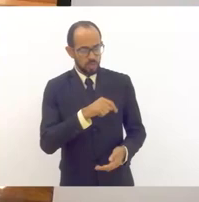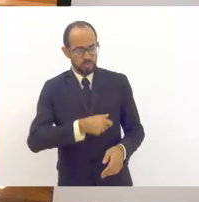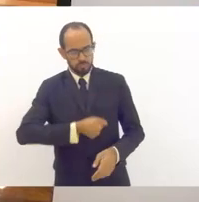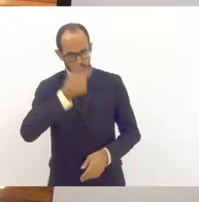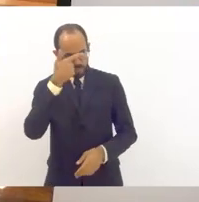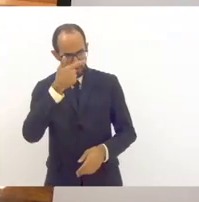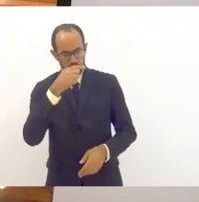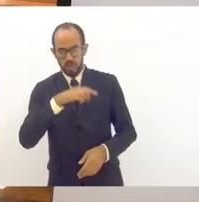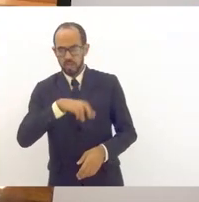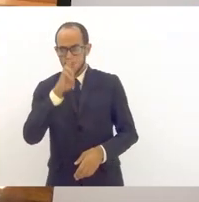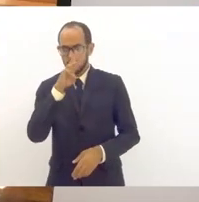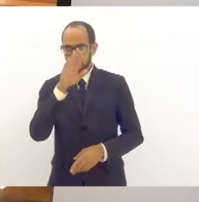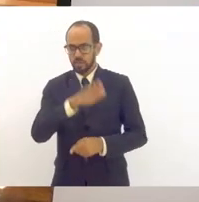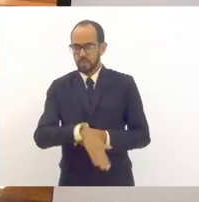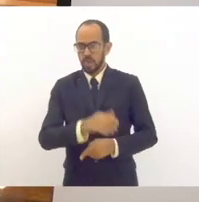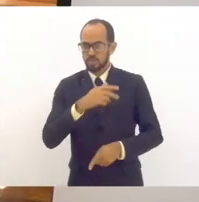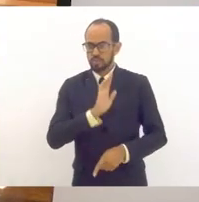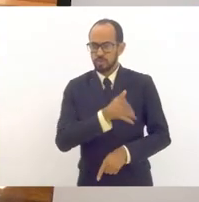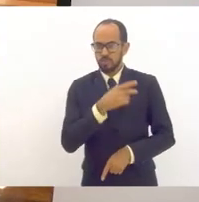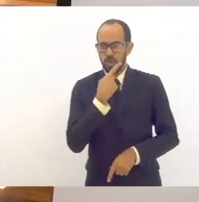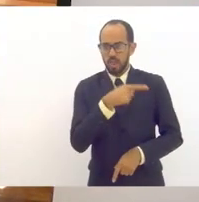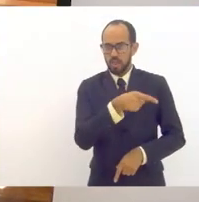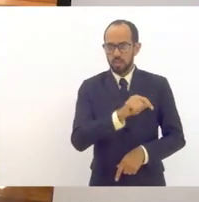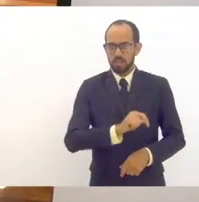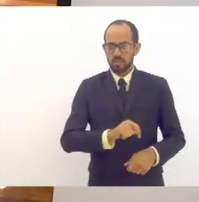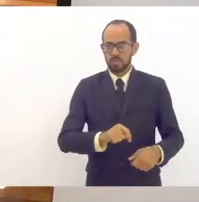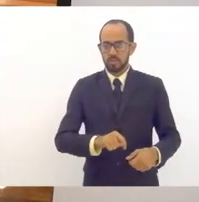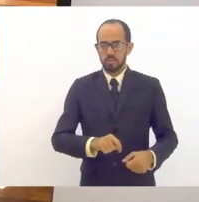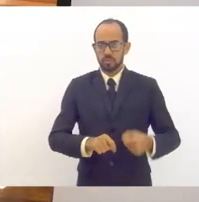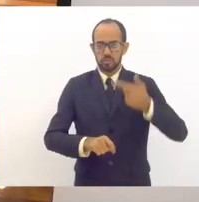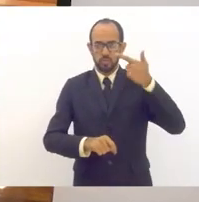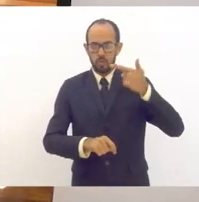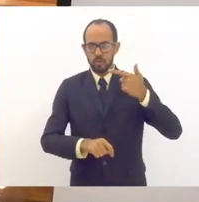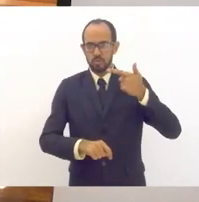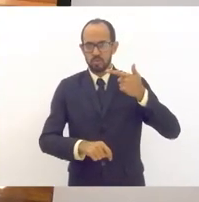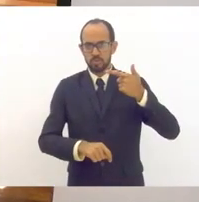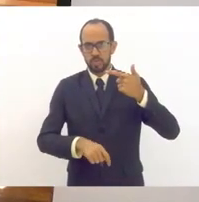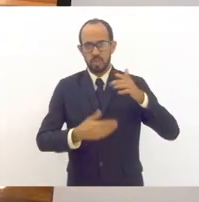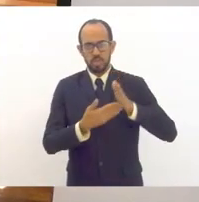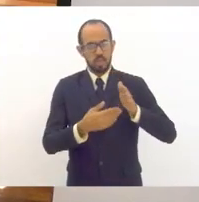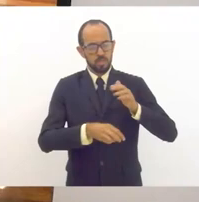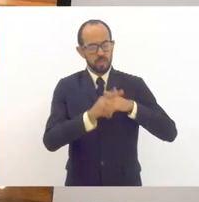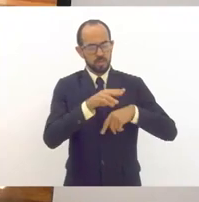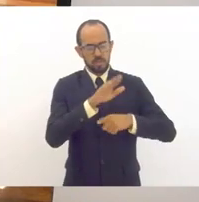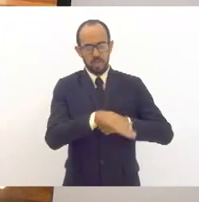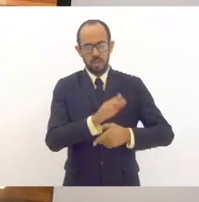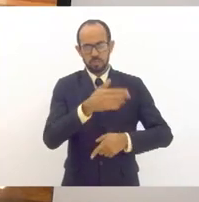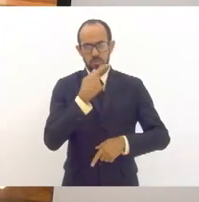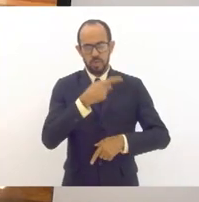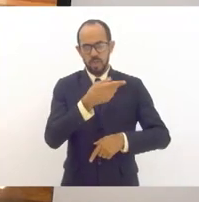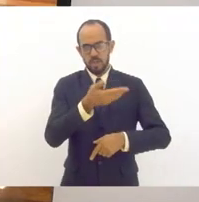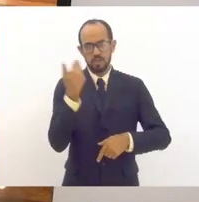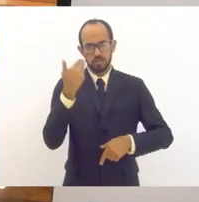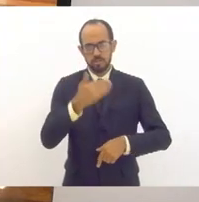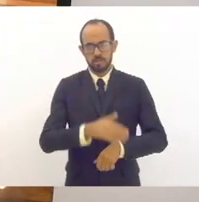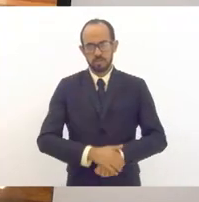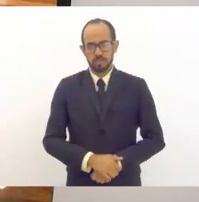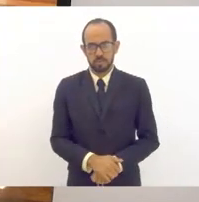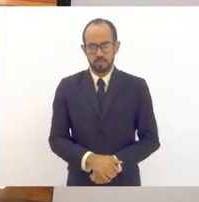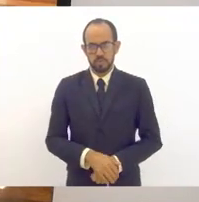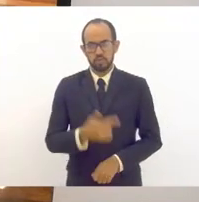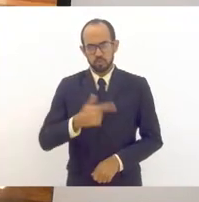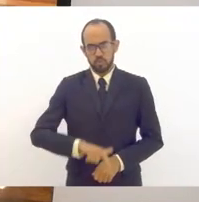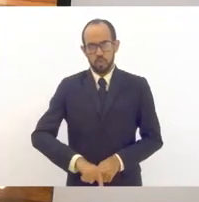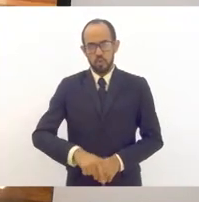na terça-feira às 12 às 15 horas então de novo tiramos o